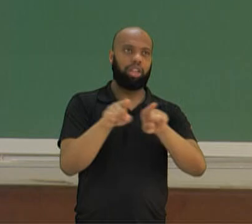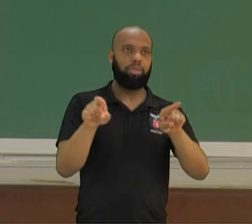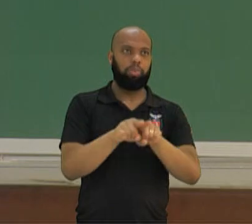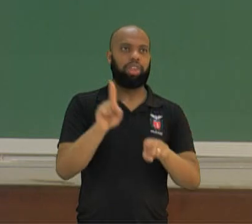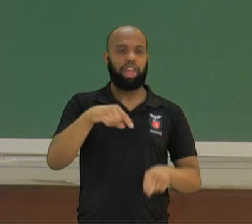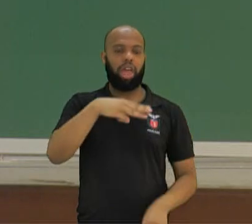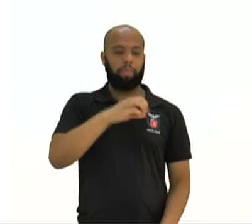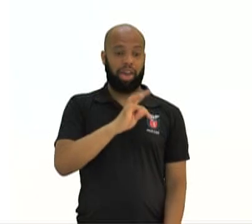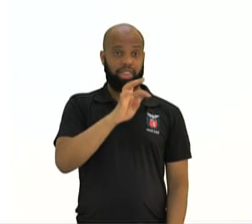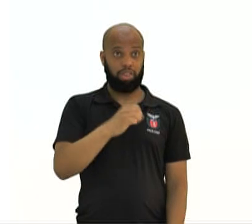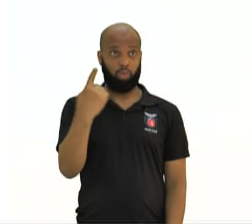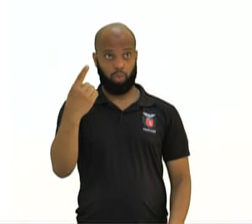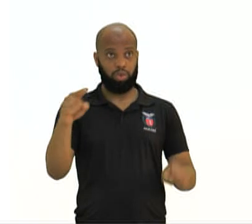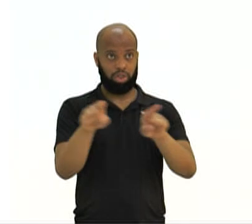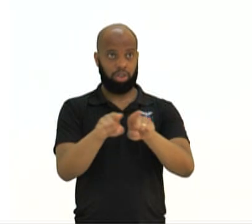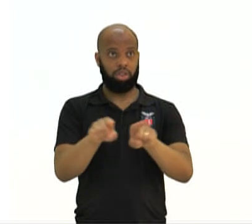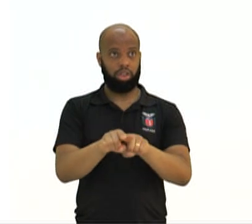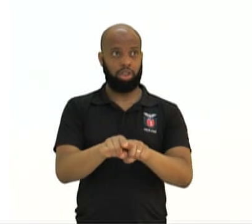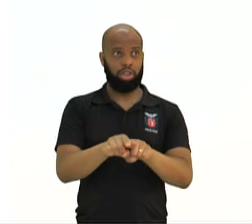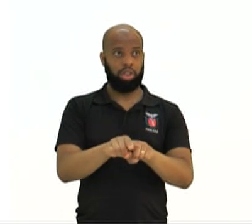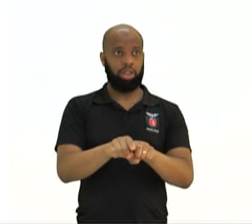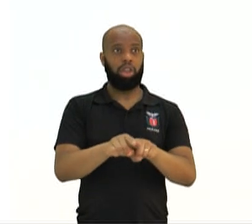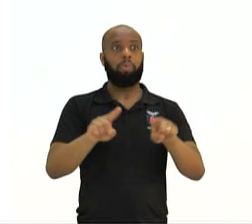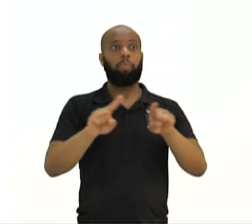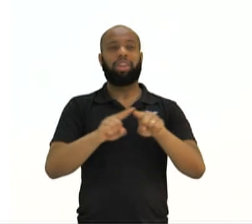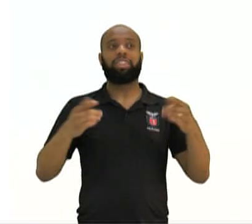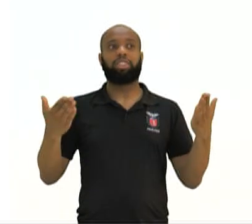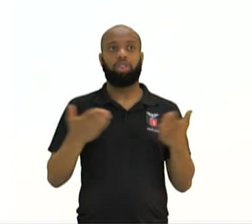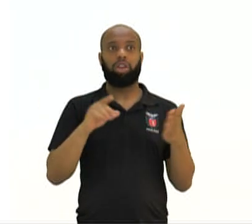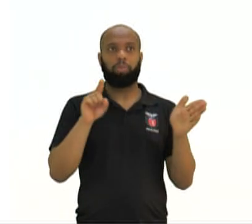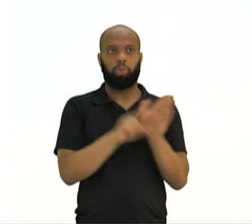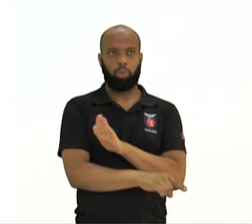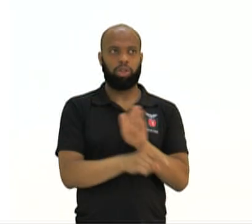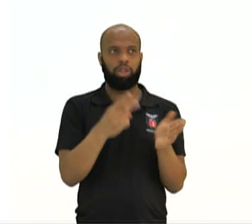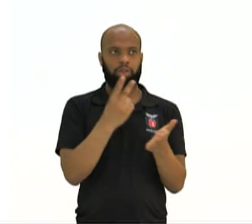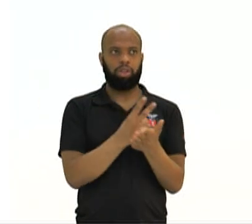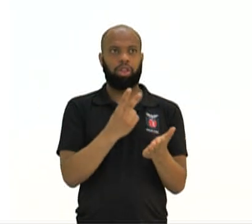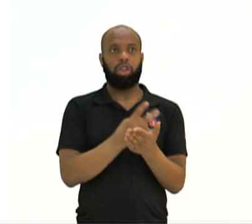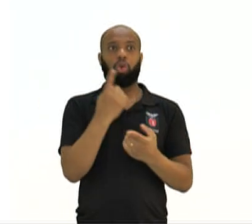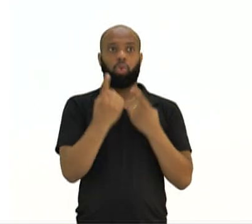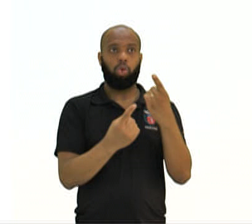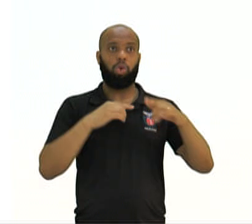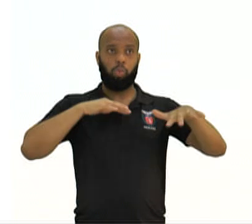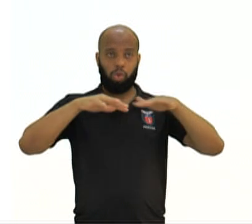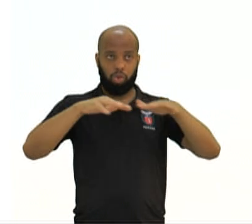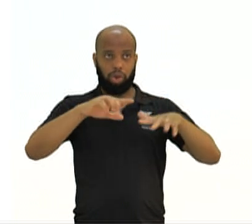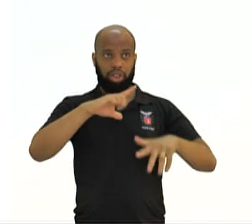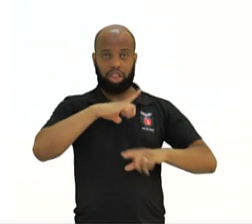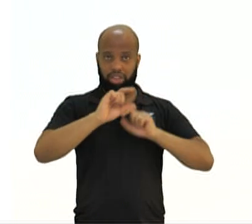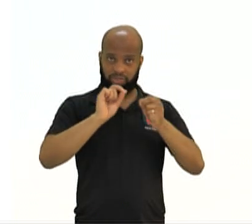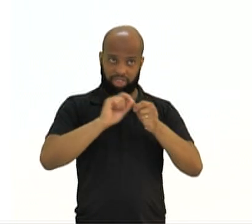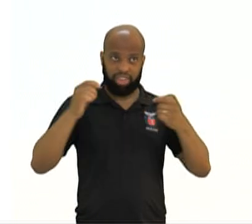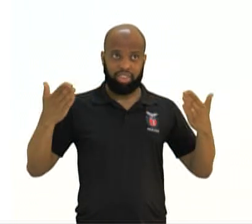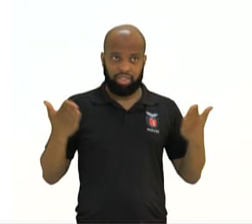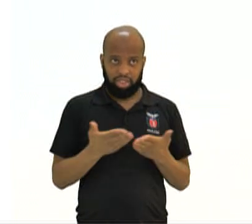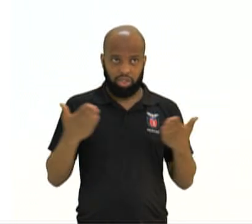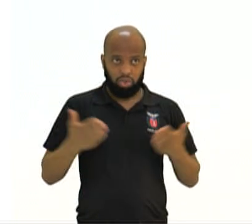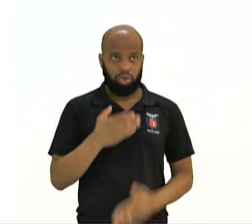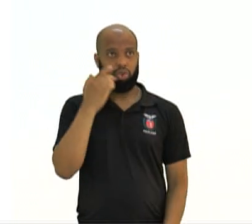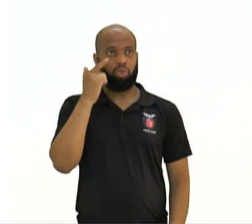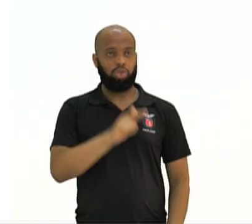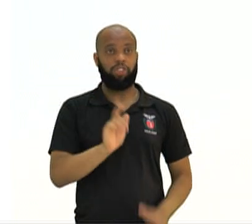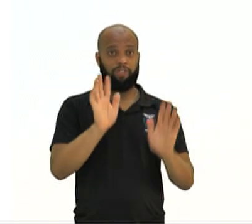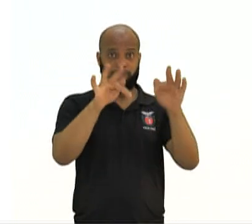mate um, né? Que é a mesma pergunta. Então, qual movimento devemos realizar